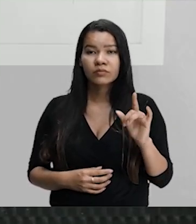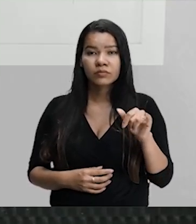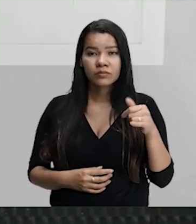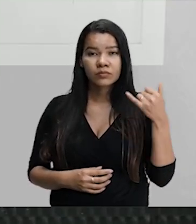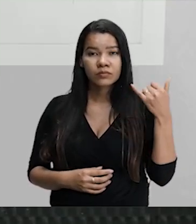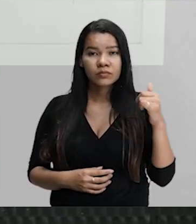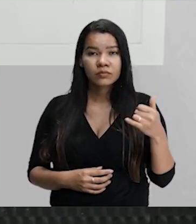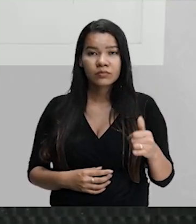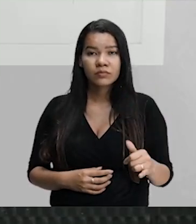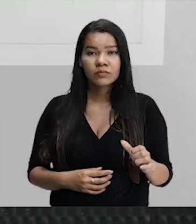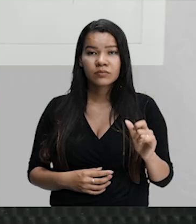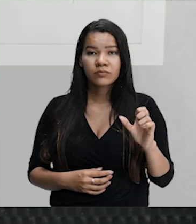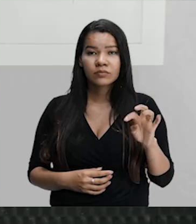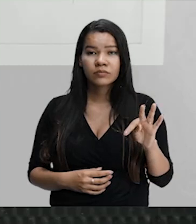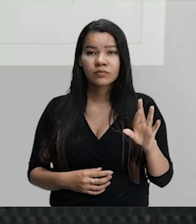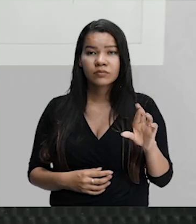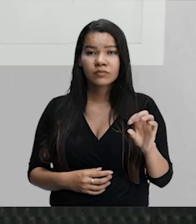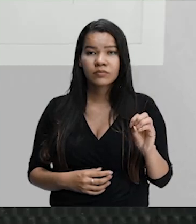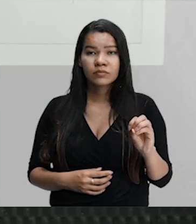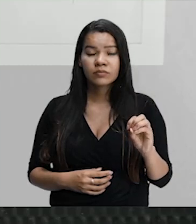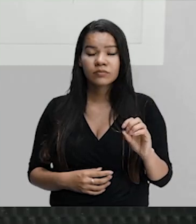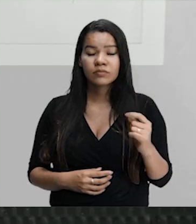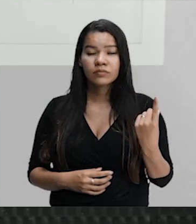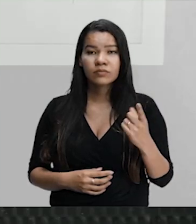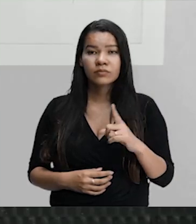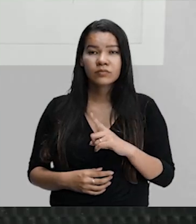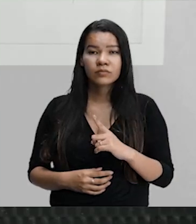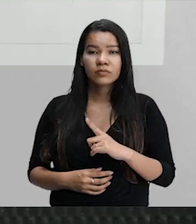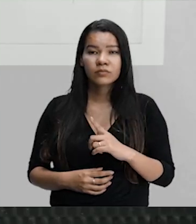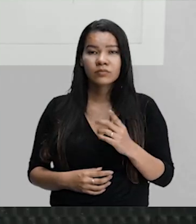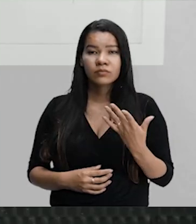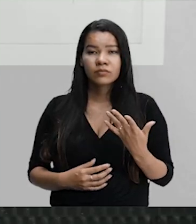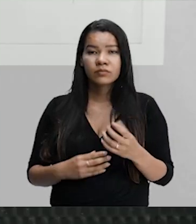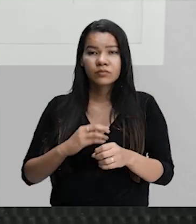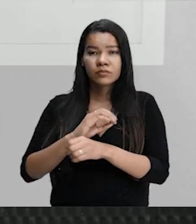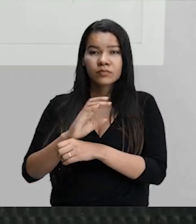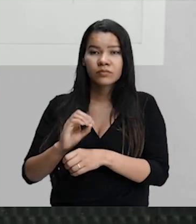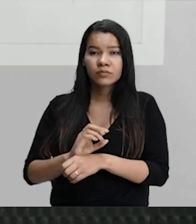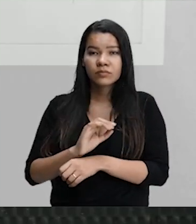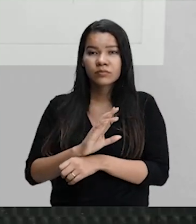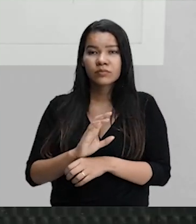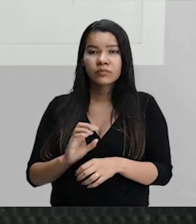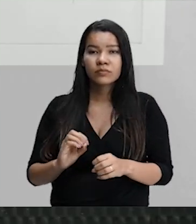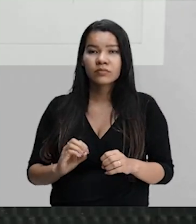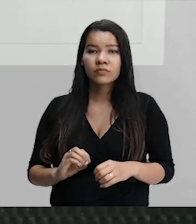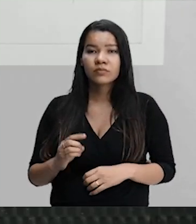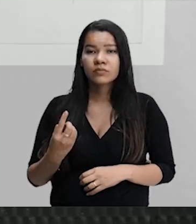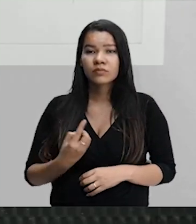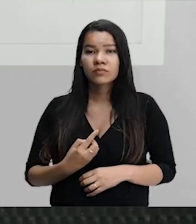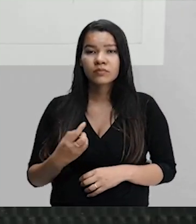elétron, ok? Então nós temos a emissão de um elétron.